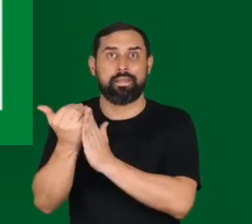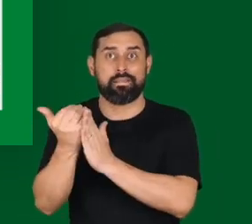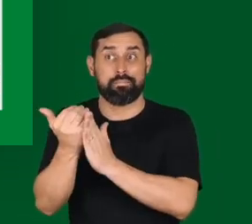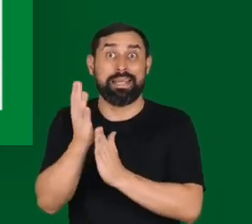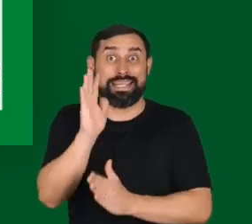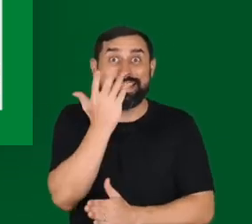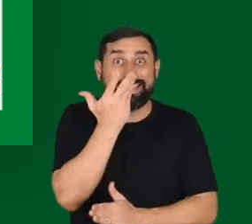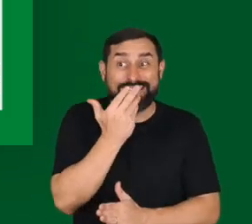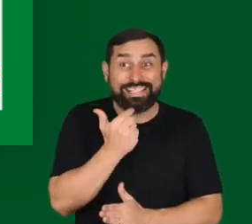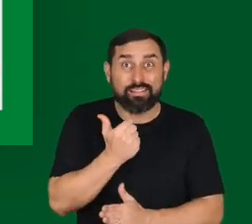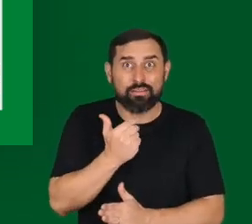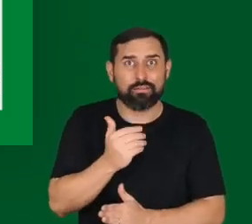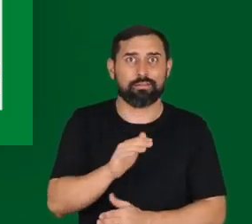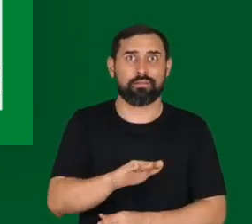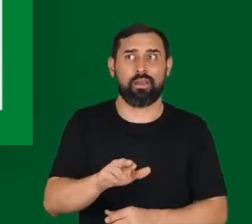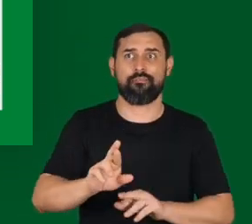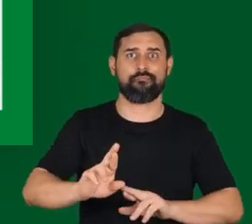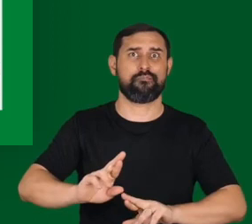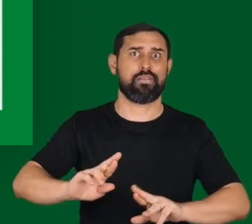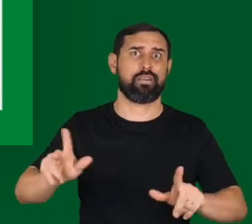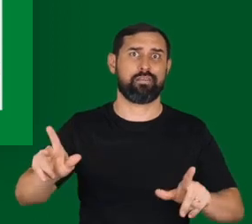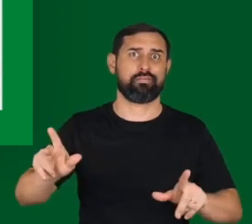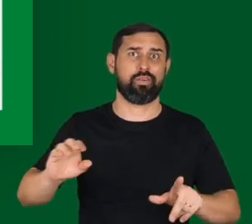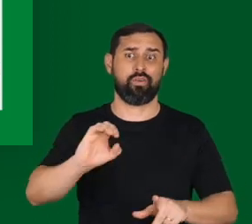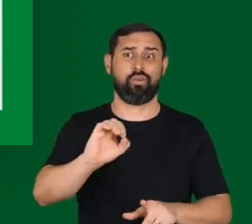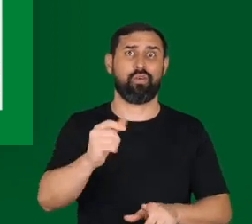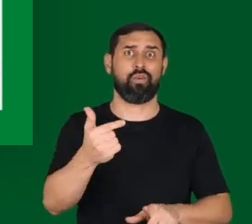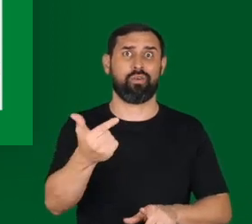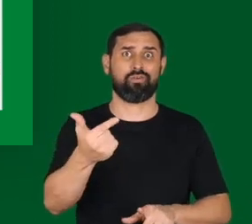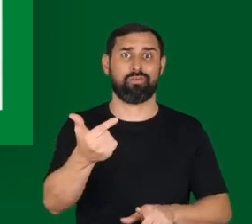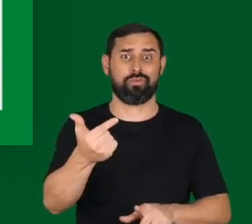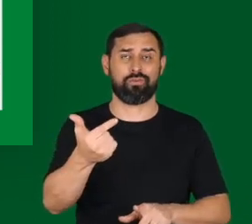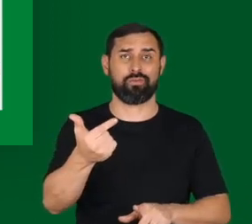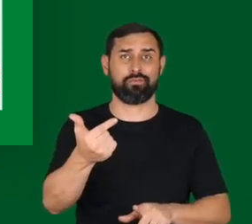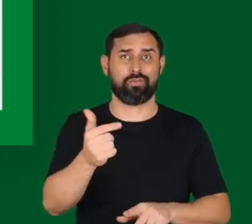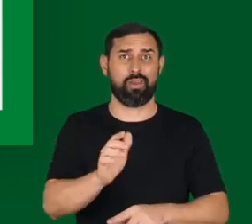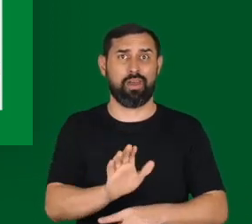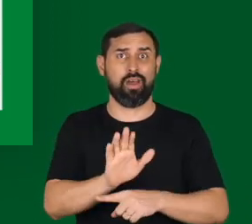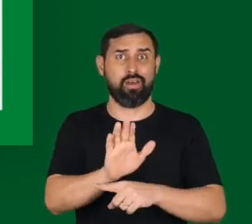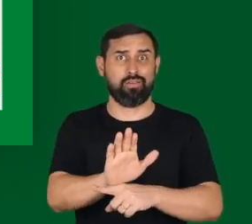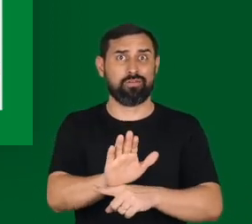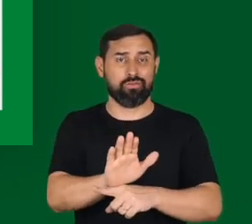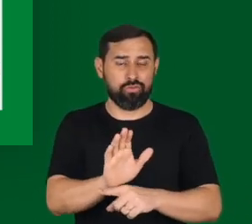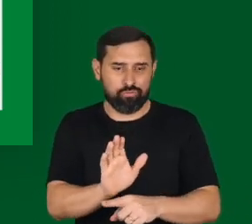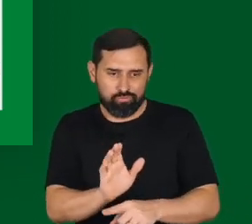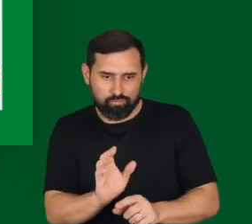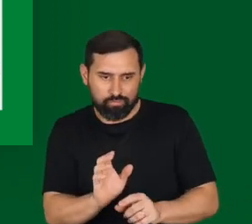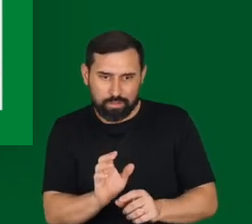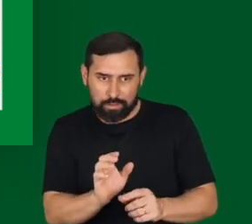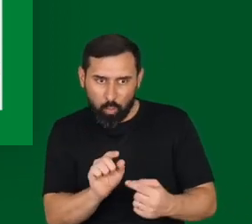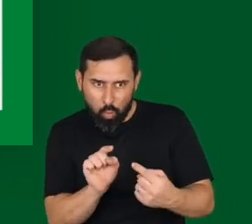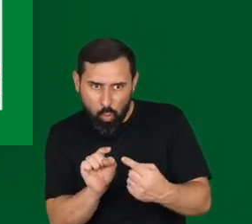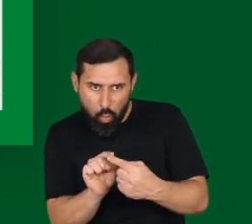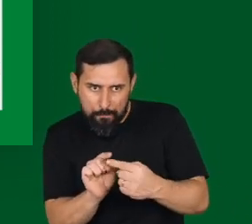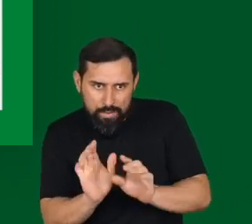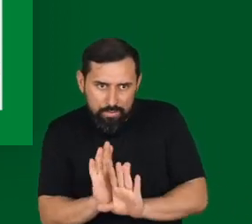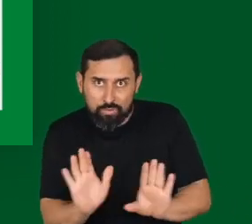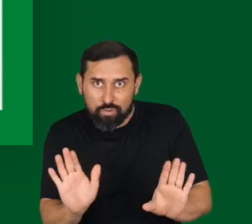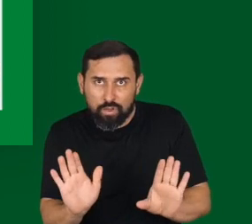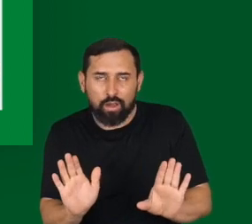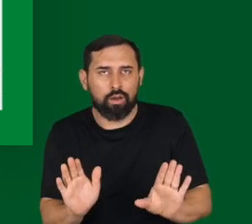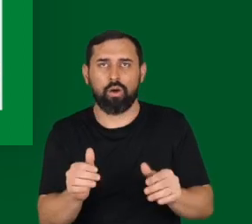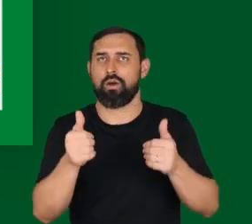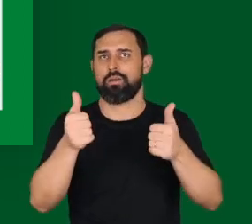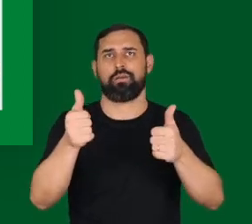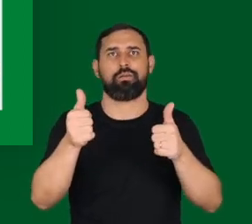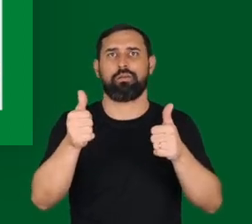gente fornece, ele é maior. Então, na criança, a gente tem que ter esse cuidado de fornecer o oxigênio, fornecer sob pressão ali